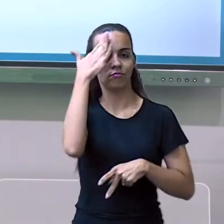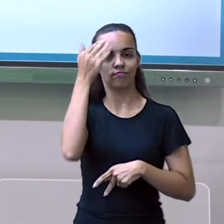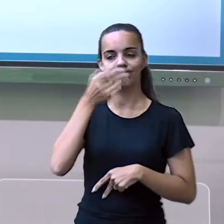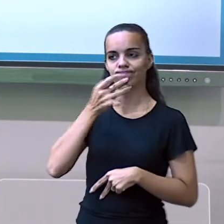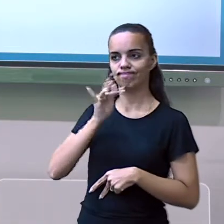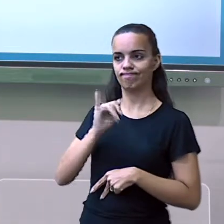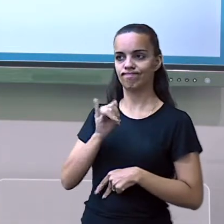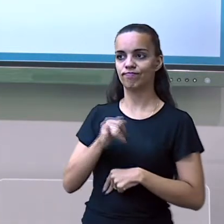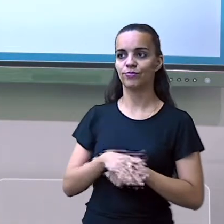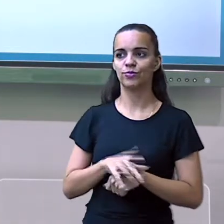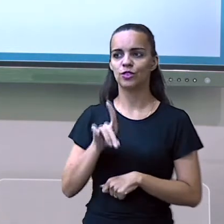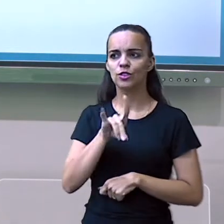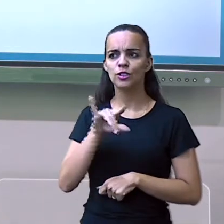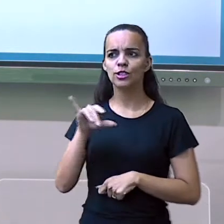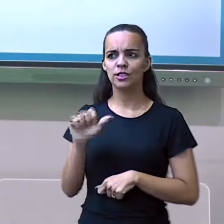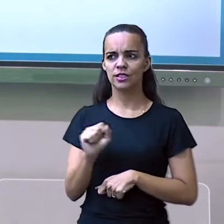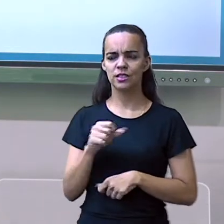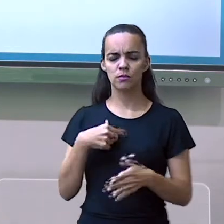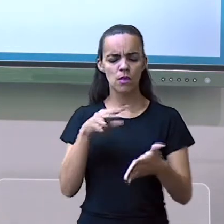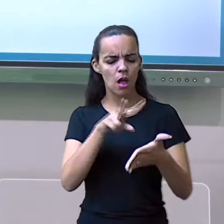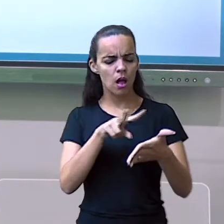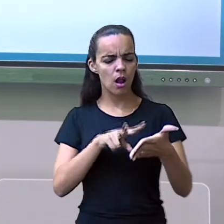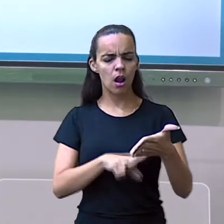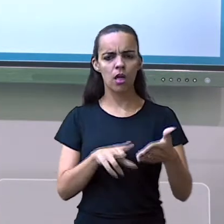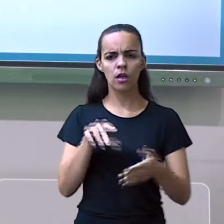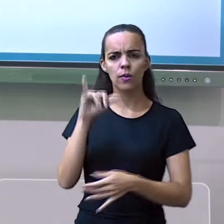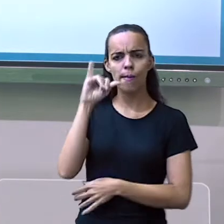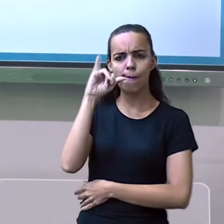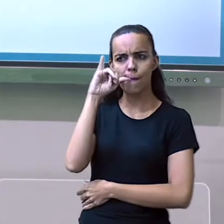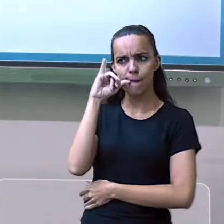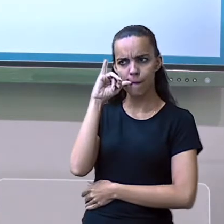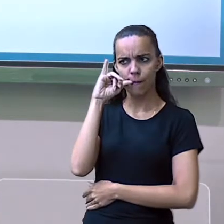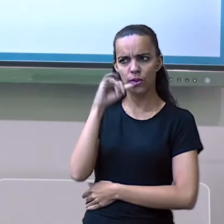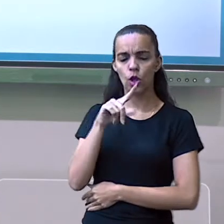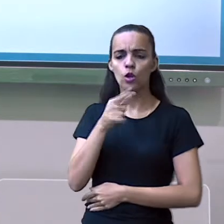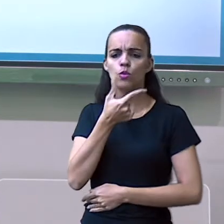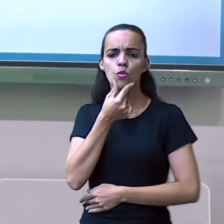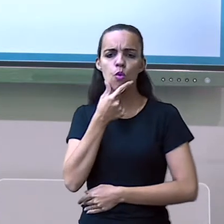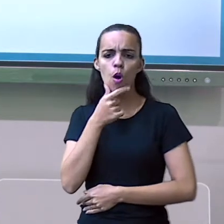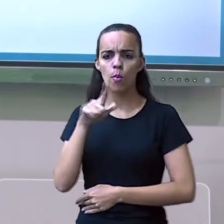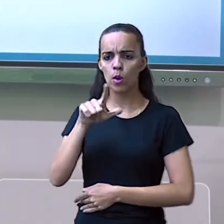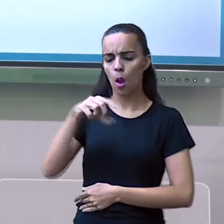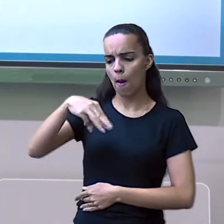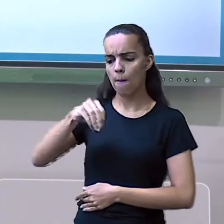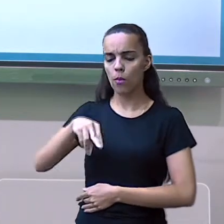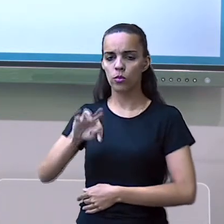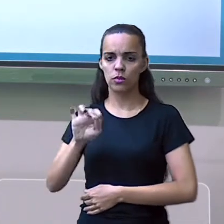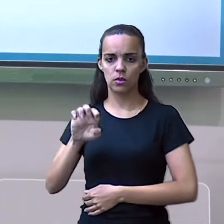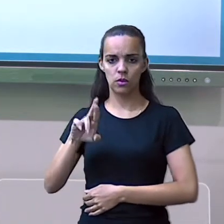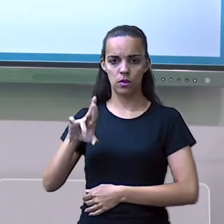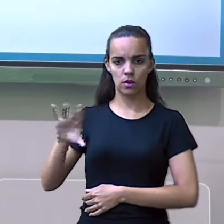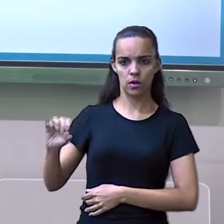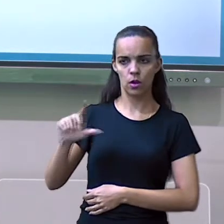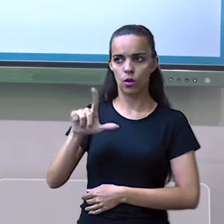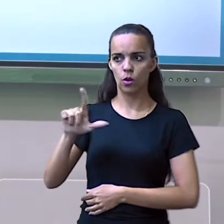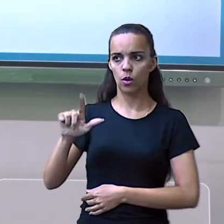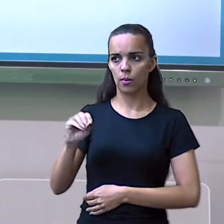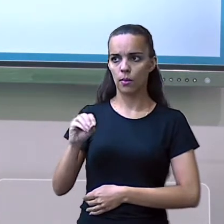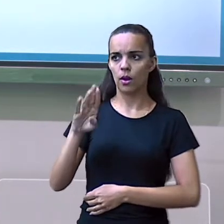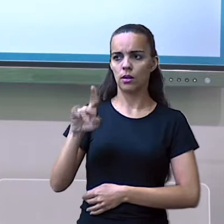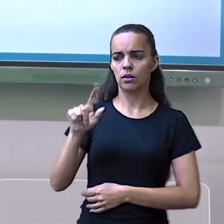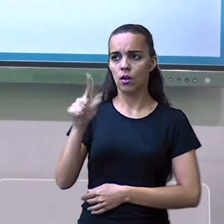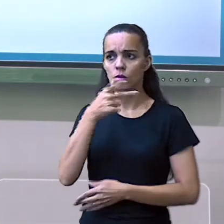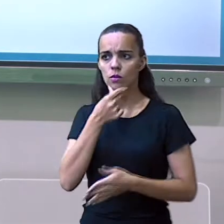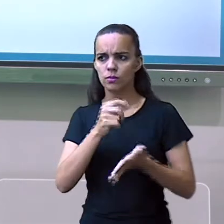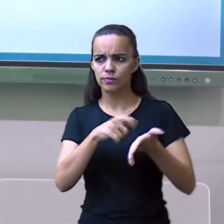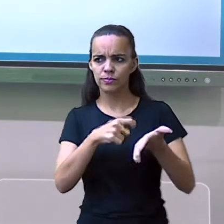Um dia, lendo Saci de Monteiro Lobato, fiquei pensando em como um